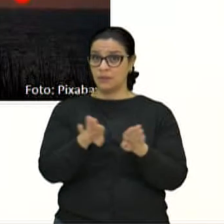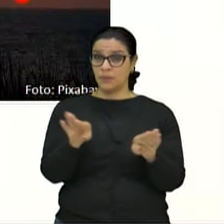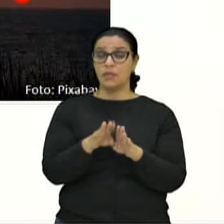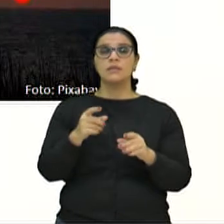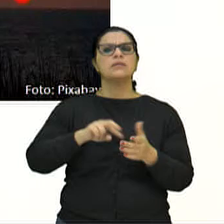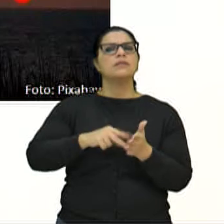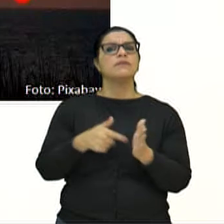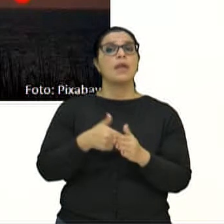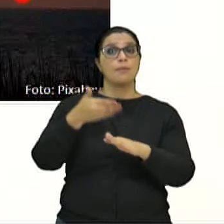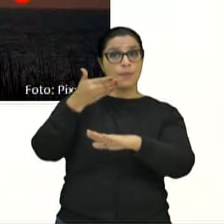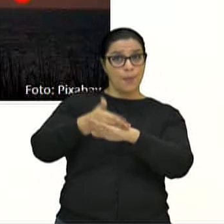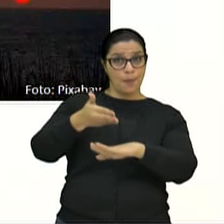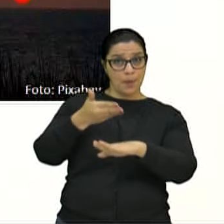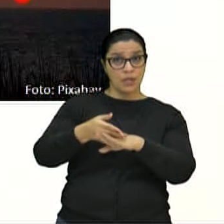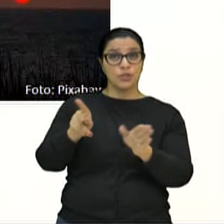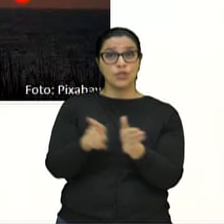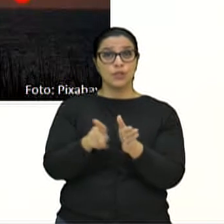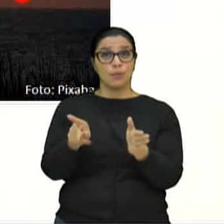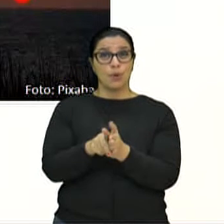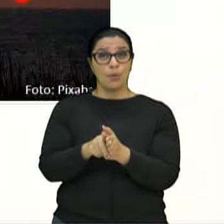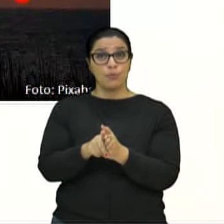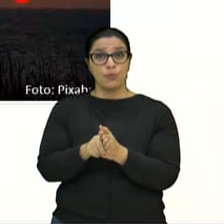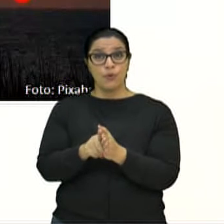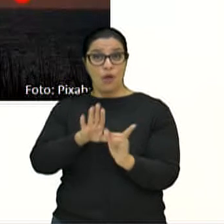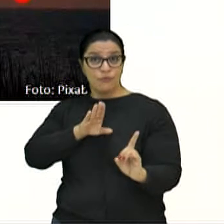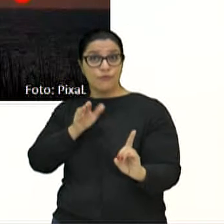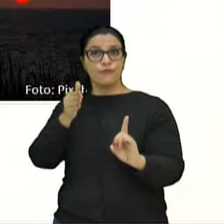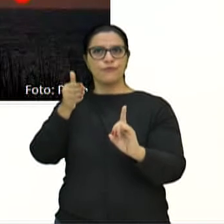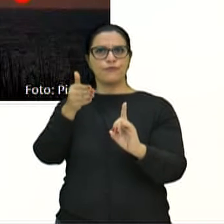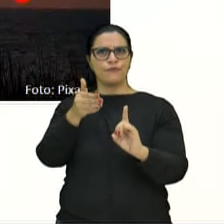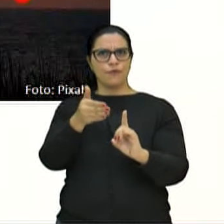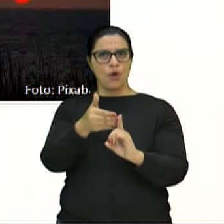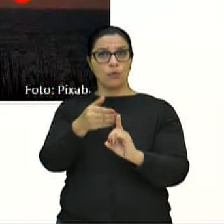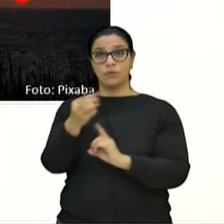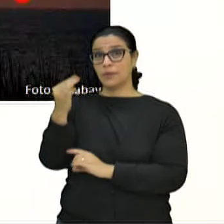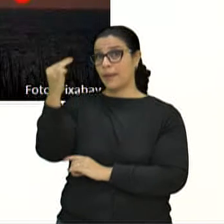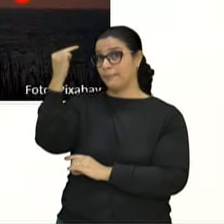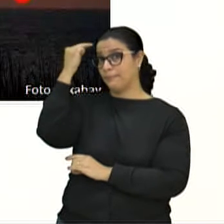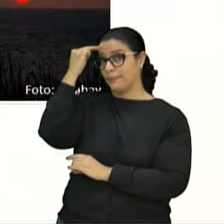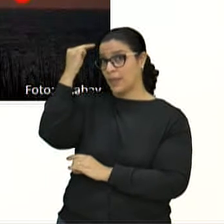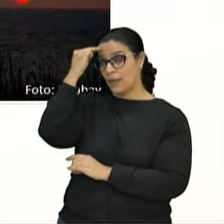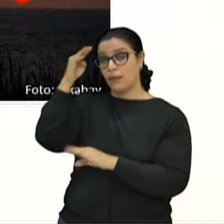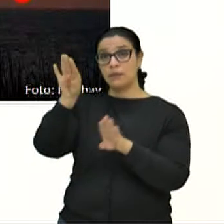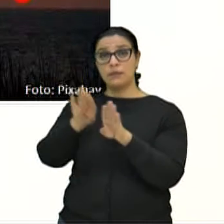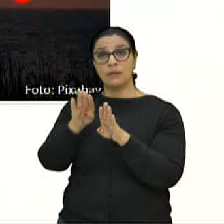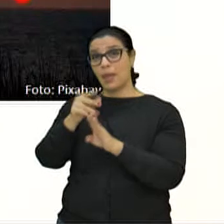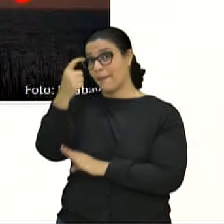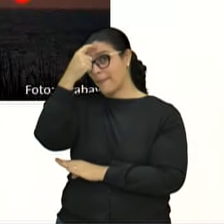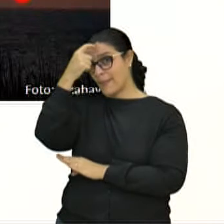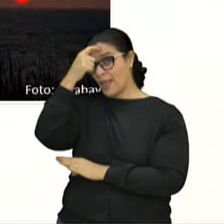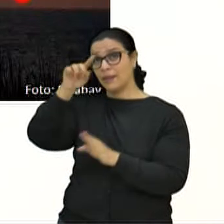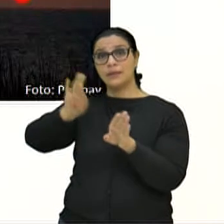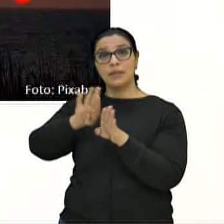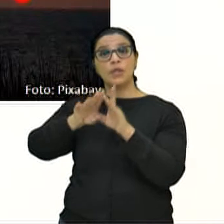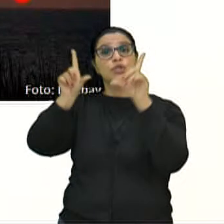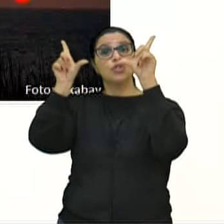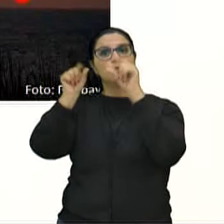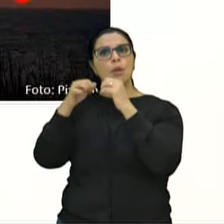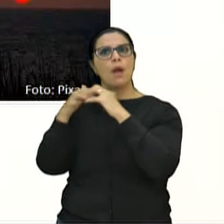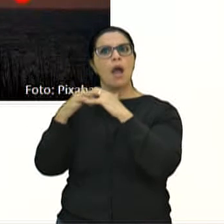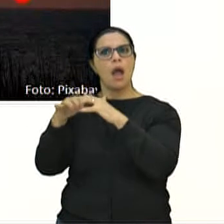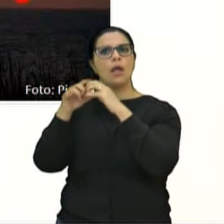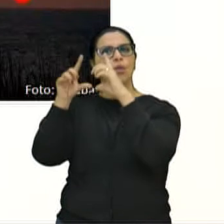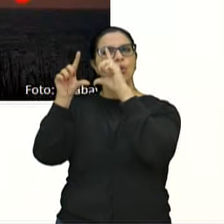que é? É uma prática de intensa concentração e atenção da mente, reduzindo o fluxo dos pensamentos.